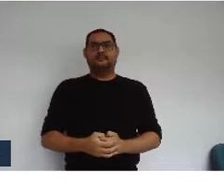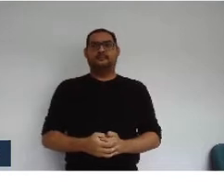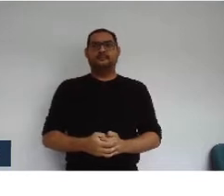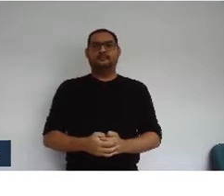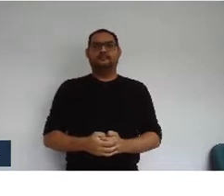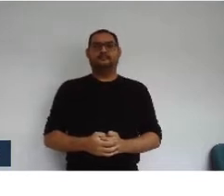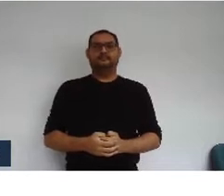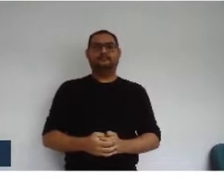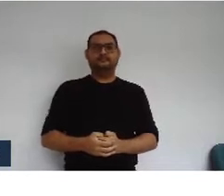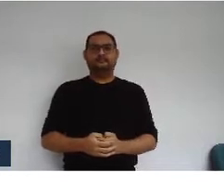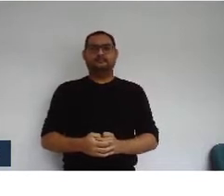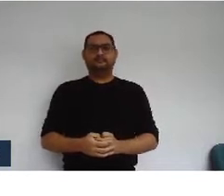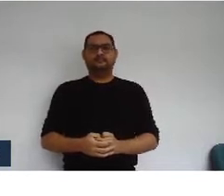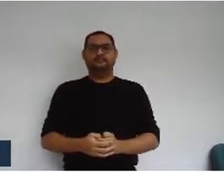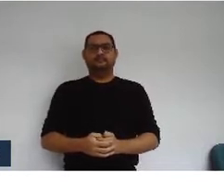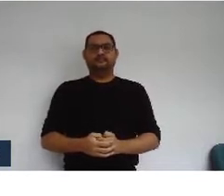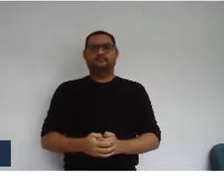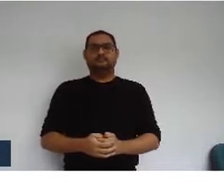Tá bom.